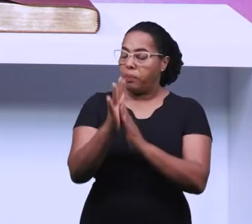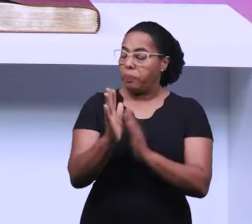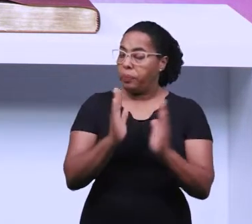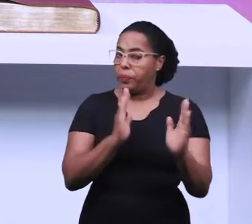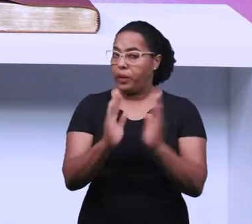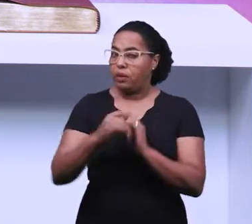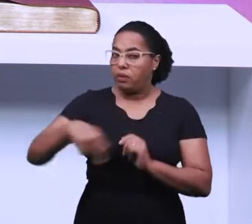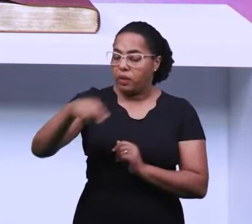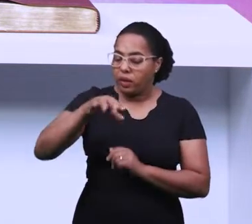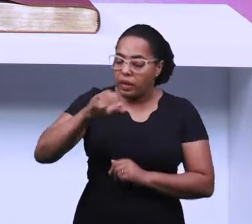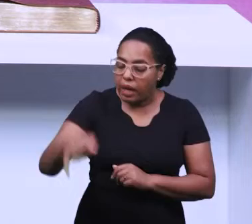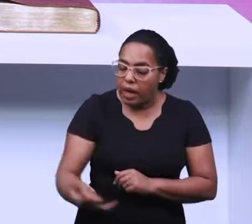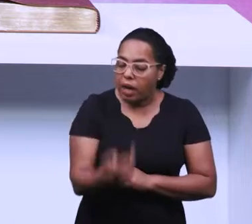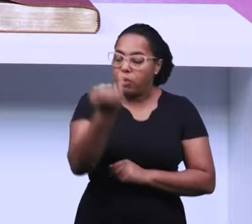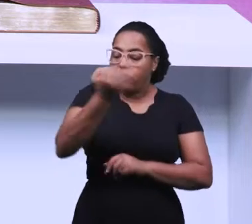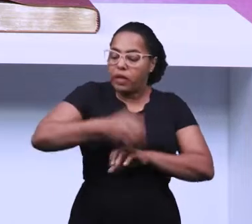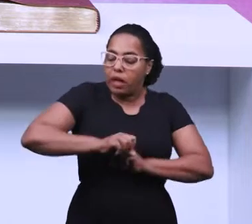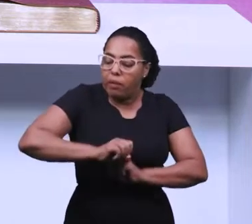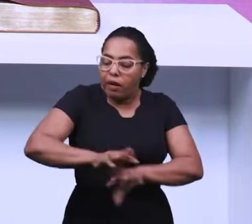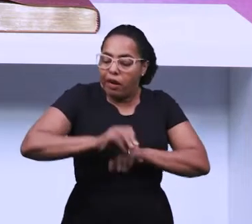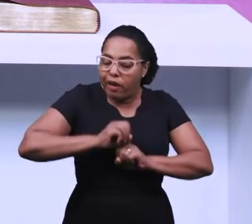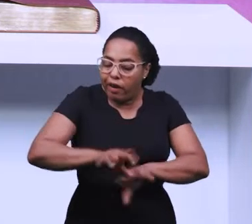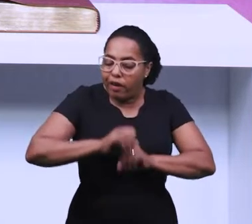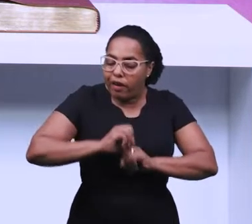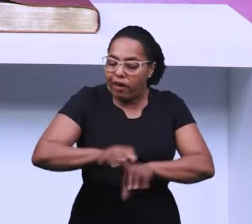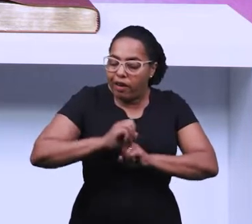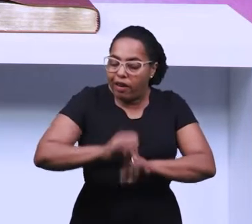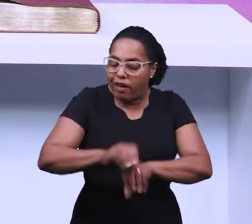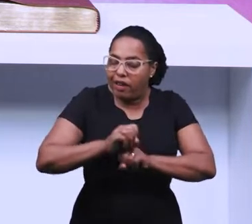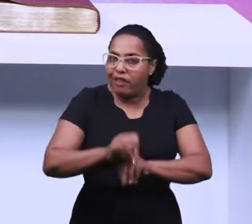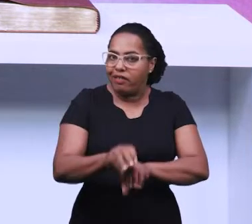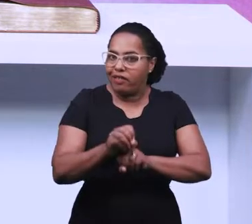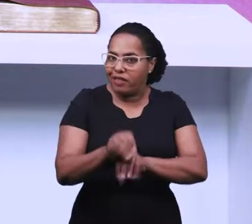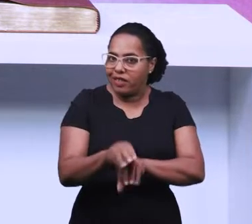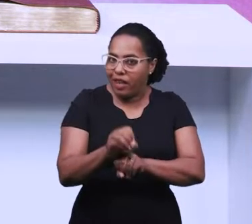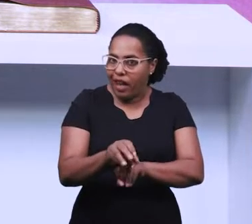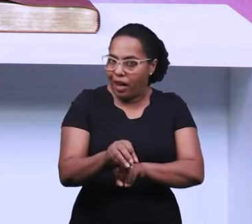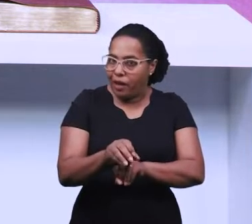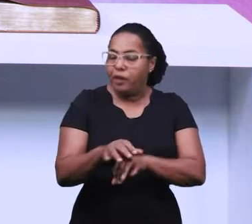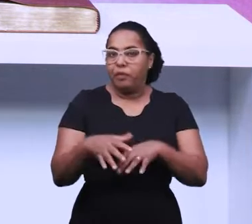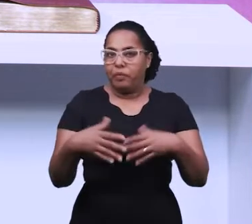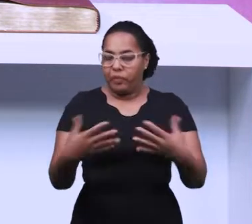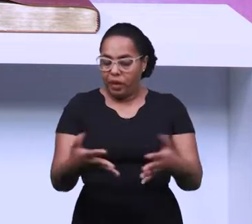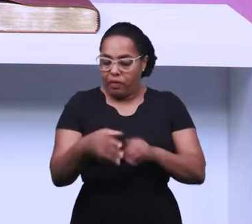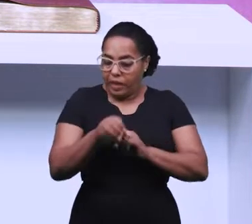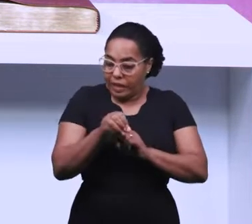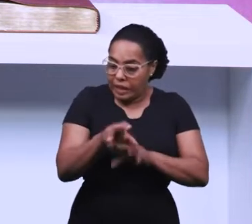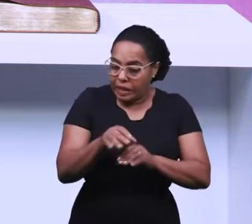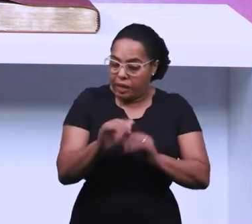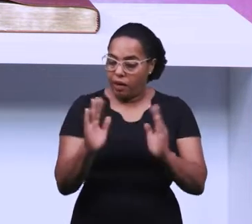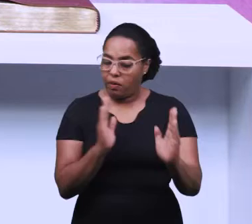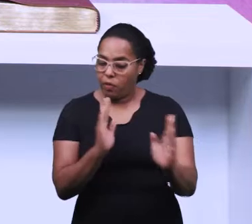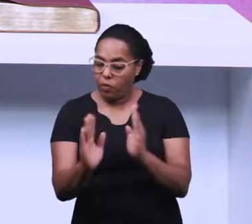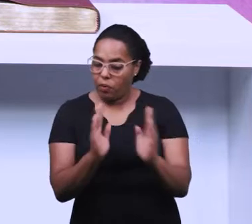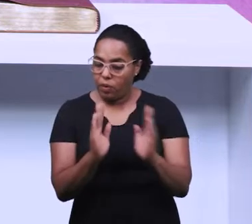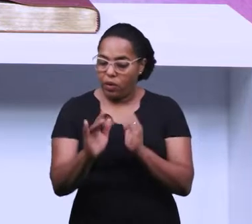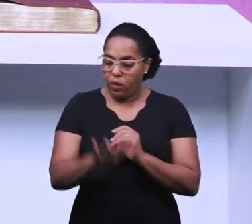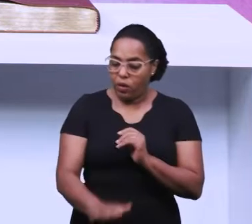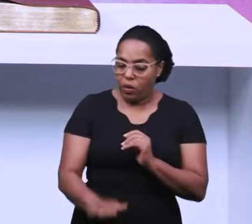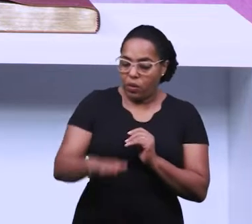de nós aproveitarmos para que elas aprendam. Então, ensinar o louvor, na fase das